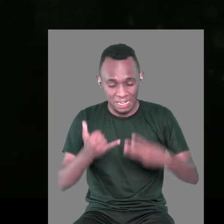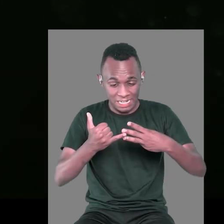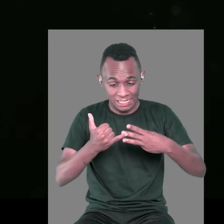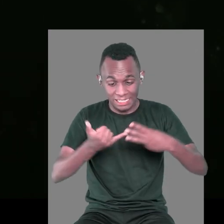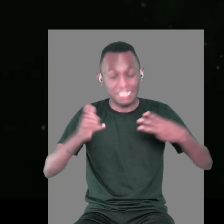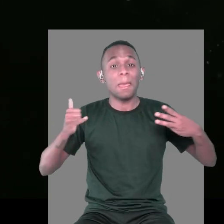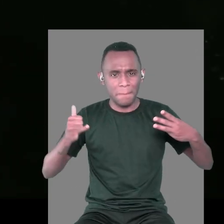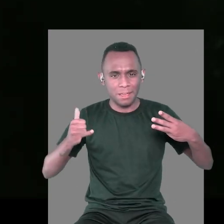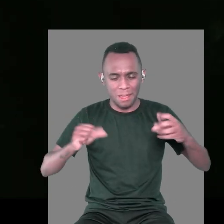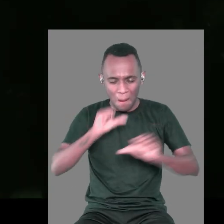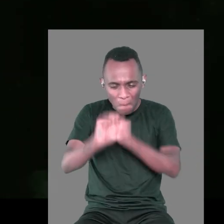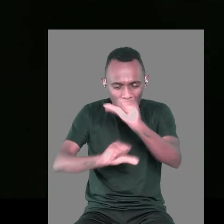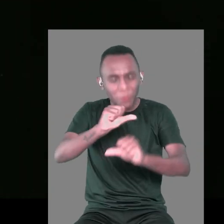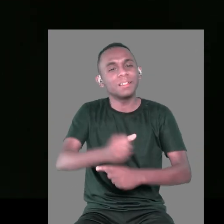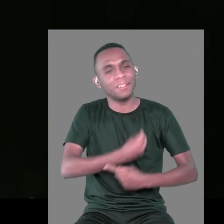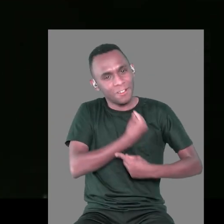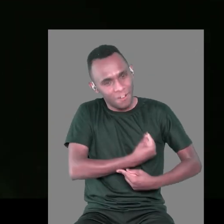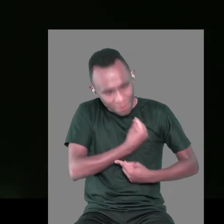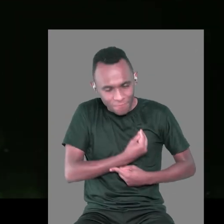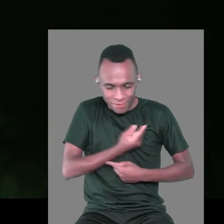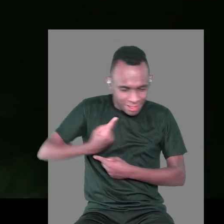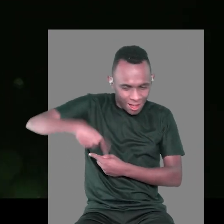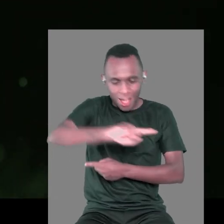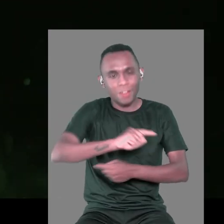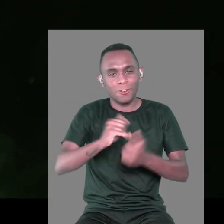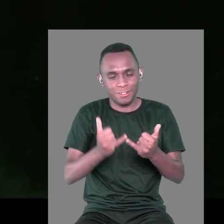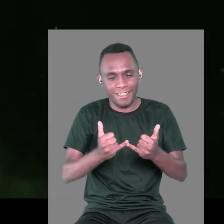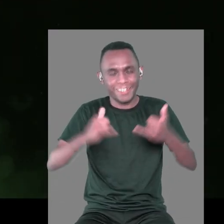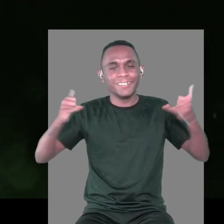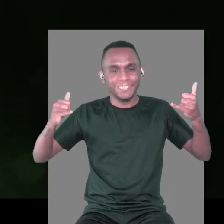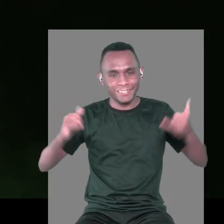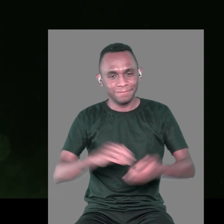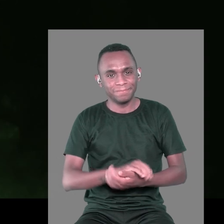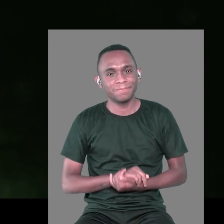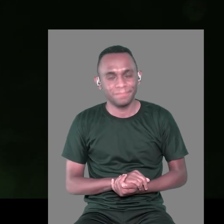CEMIG, transformando vidas com a nossa energia.